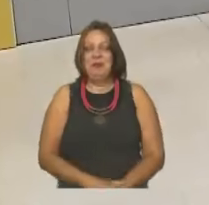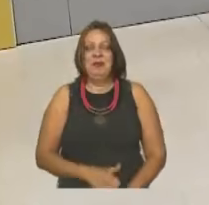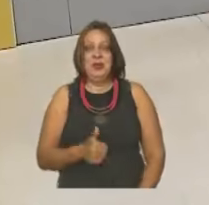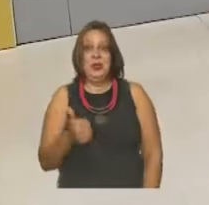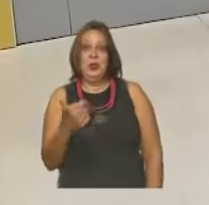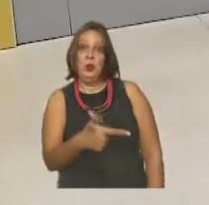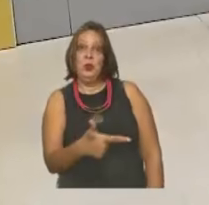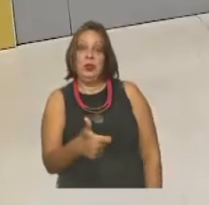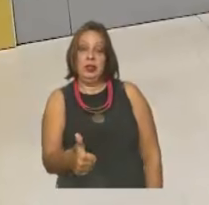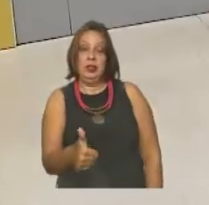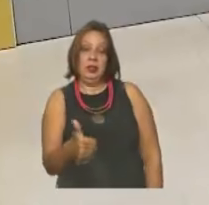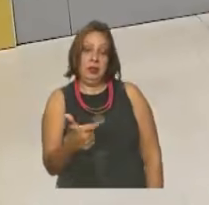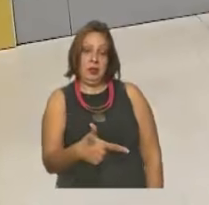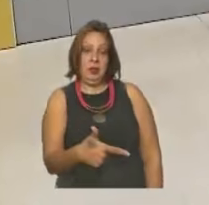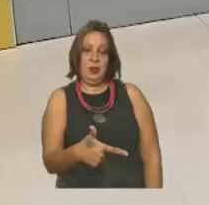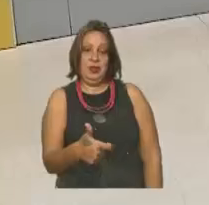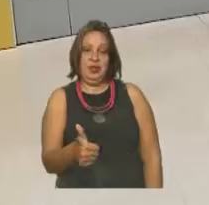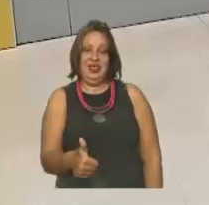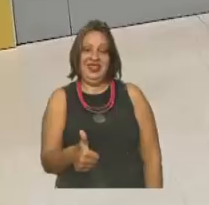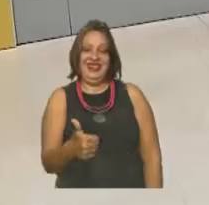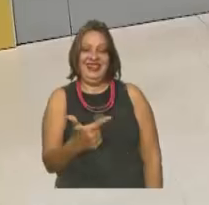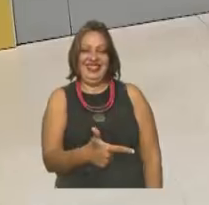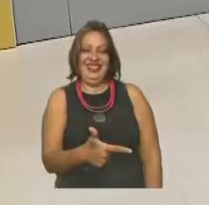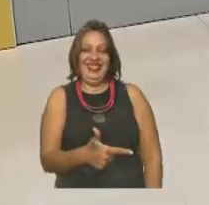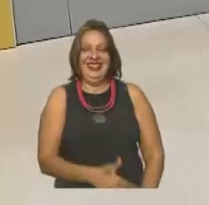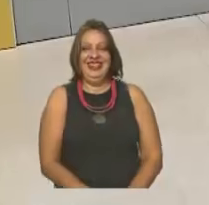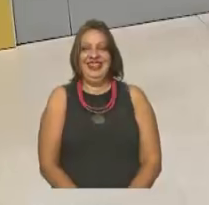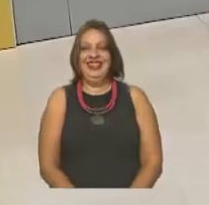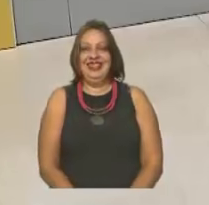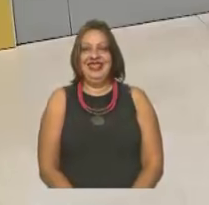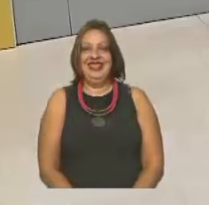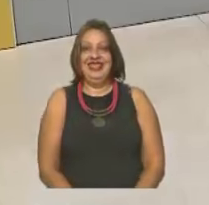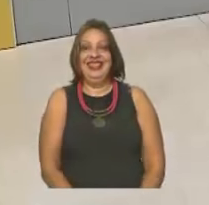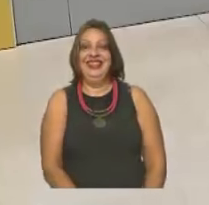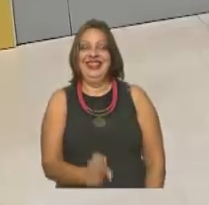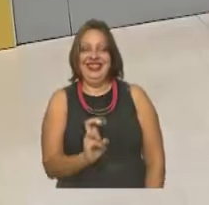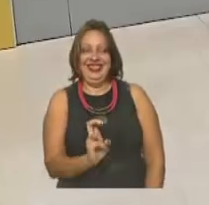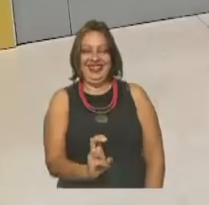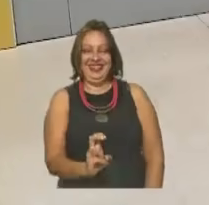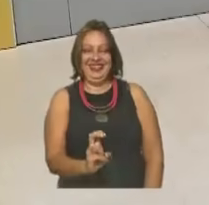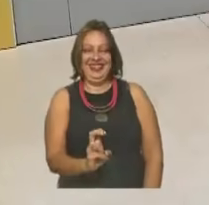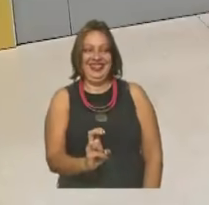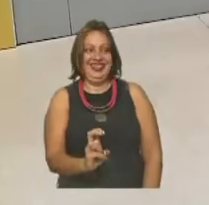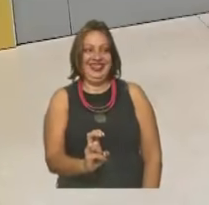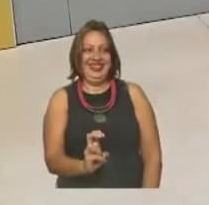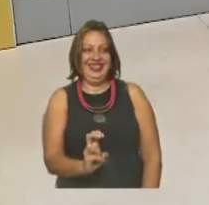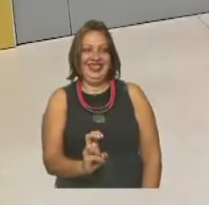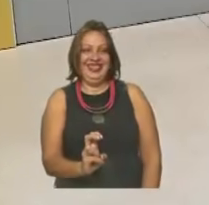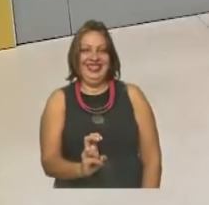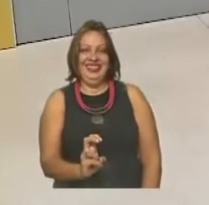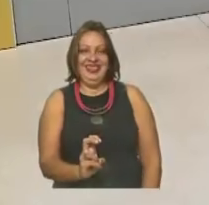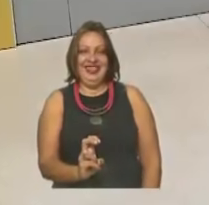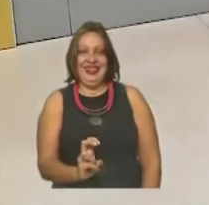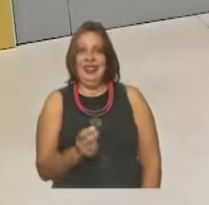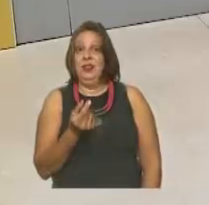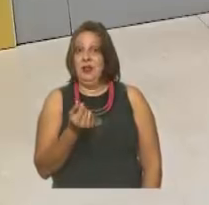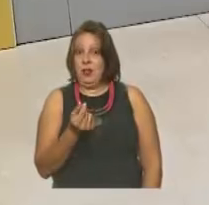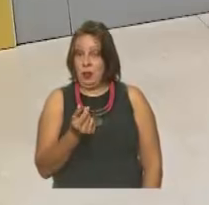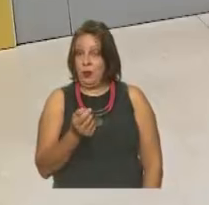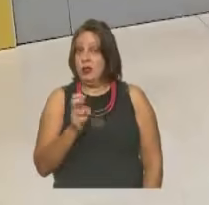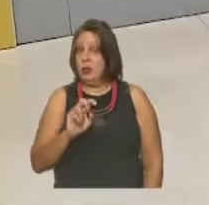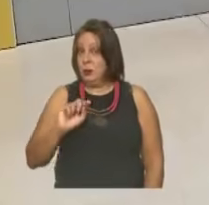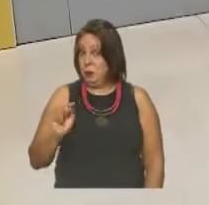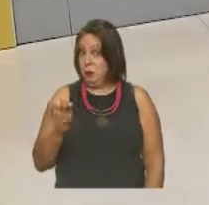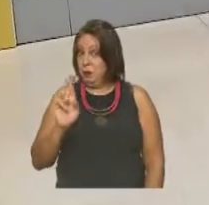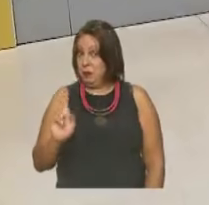número 12. Olha aí o 12 e o 5. 5 e tá valendo 5 mil